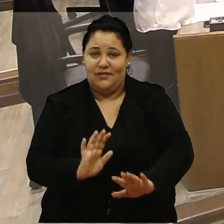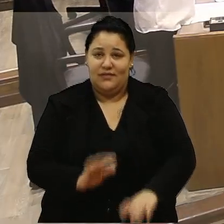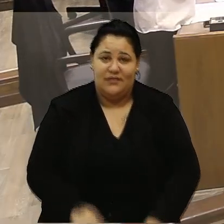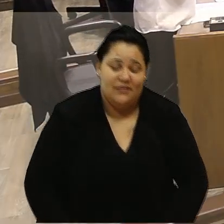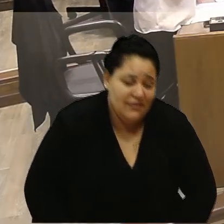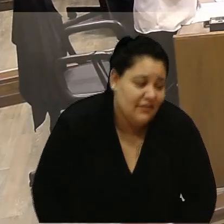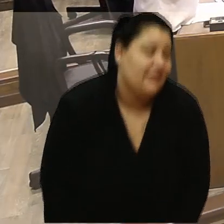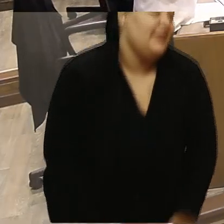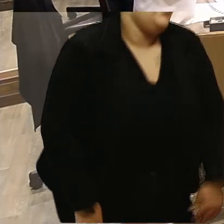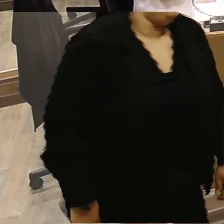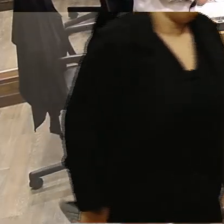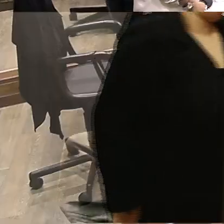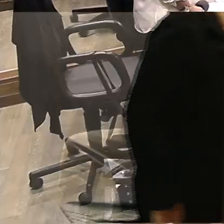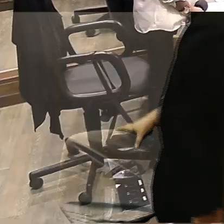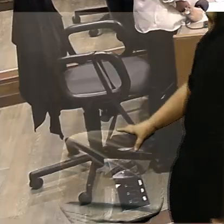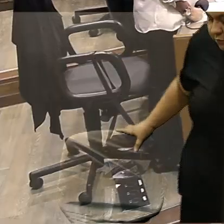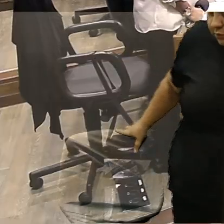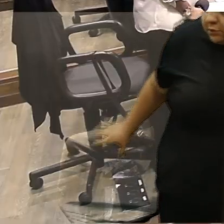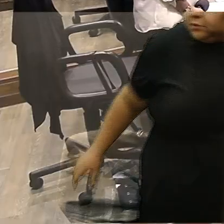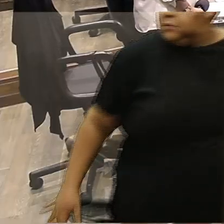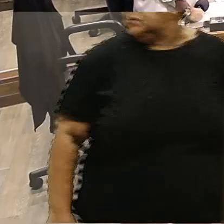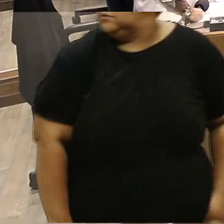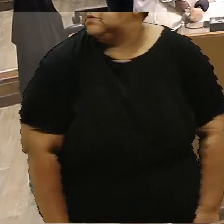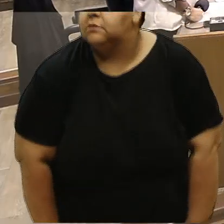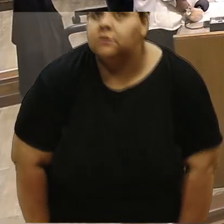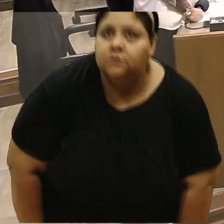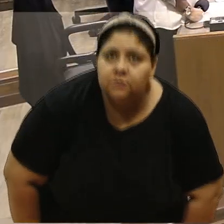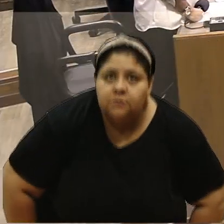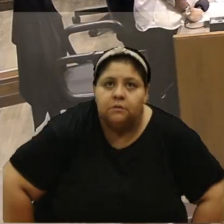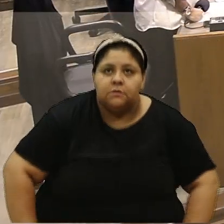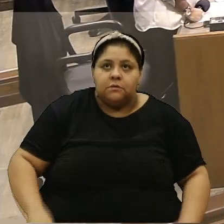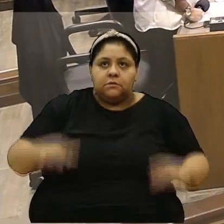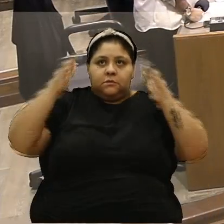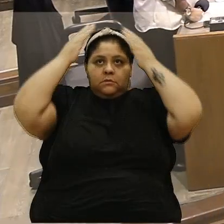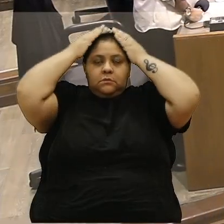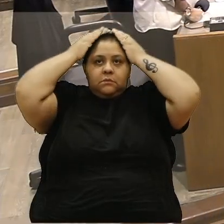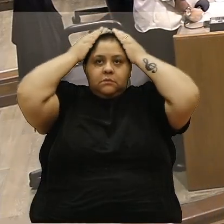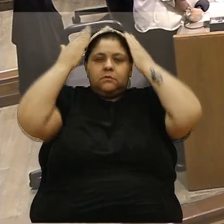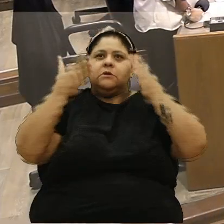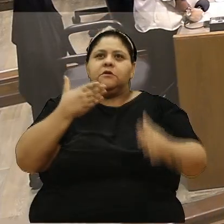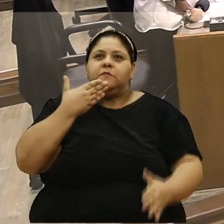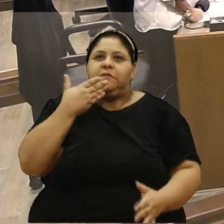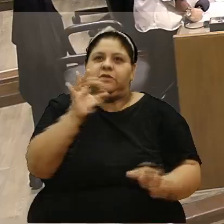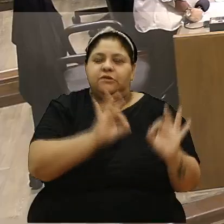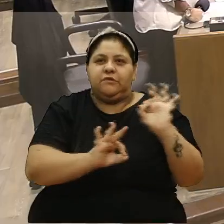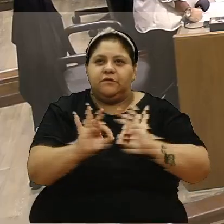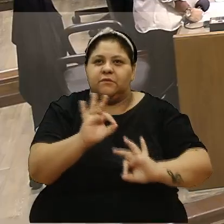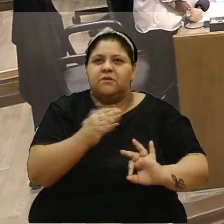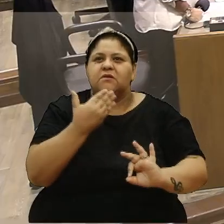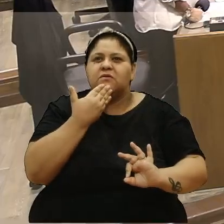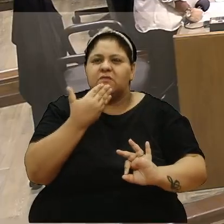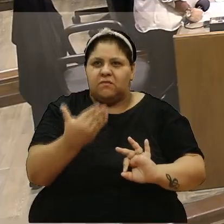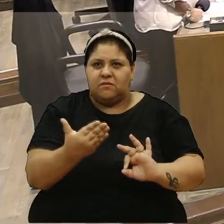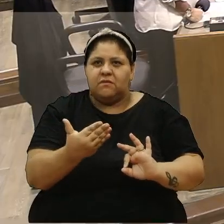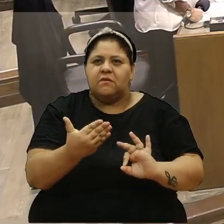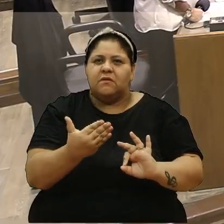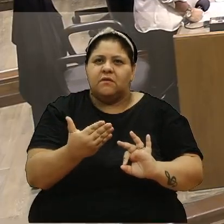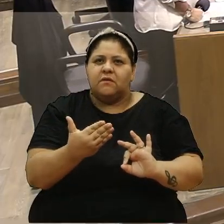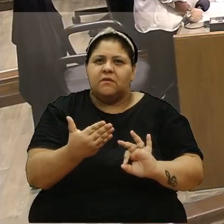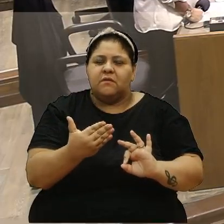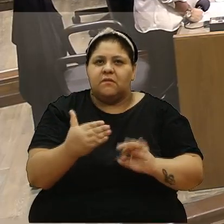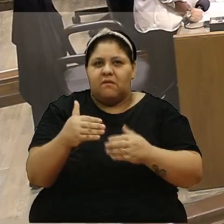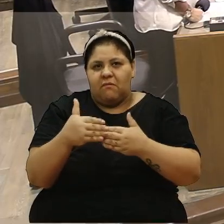Rafael Bueno, questão de ordem. Presidente, eu peço adiamento, se